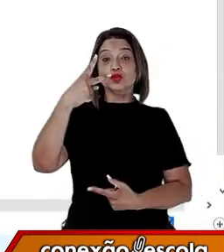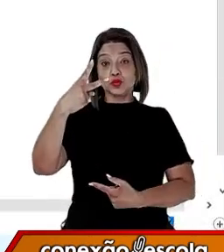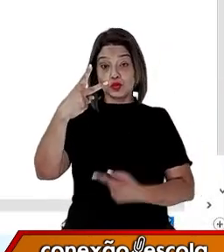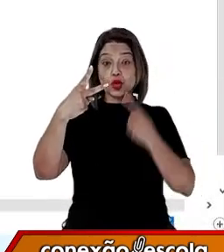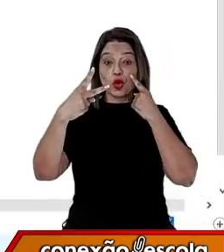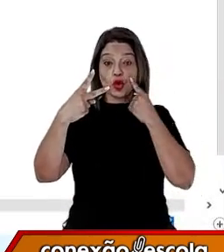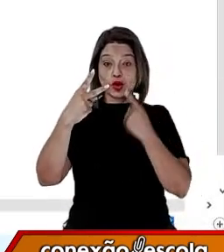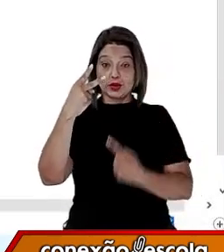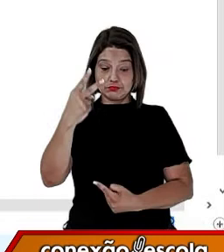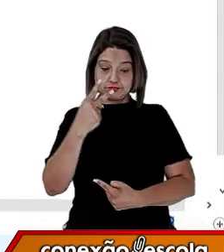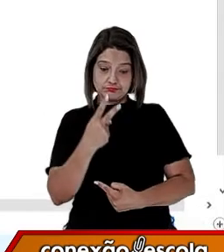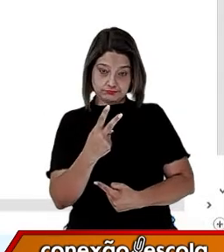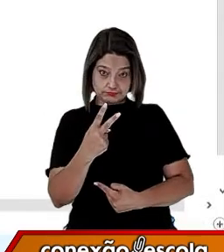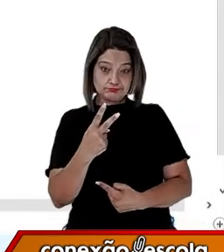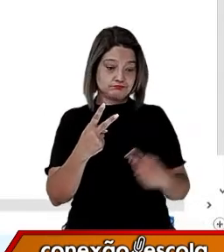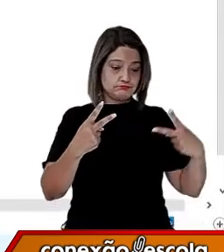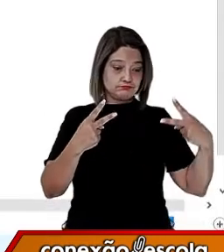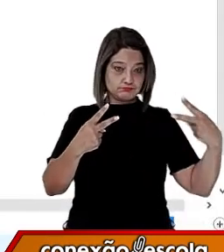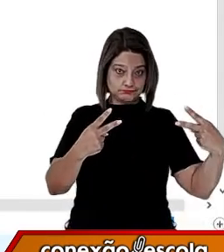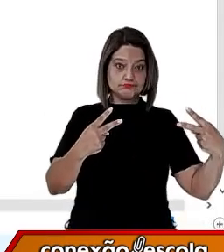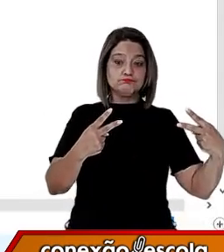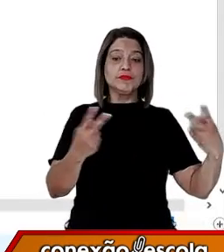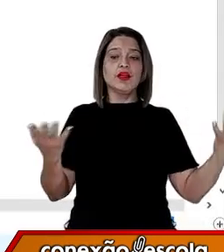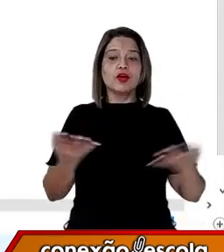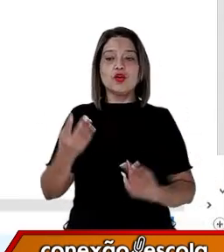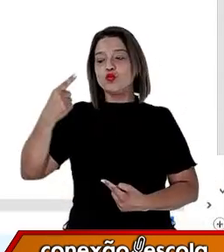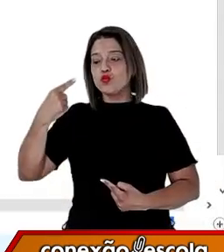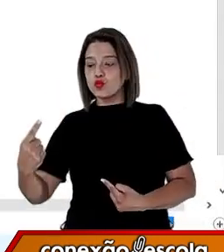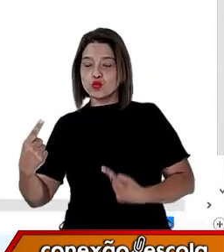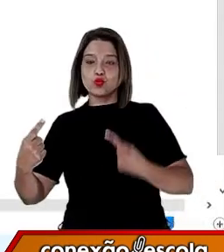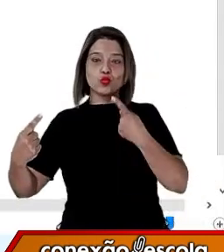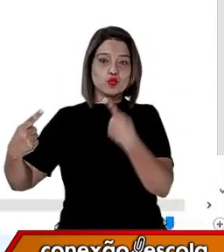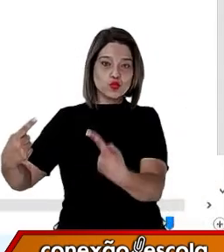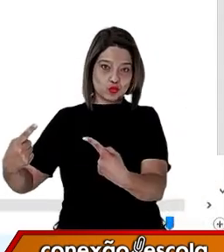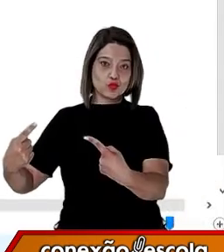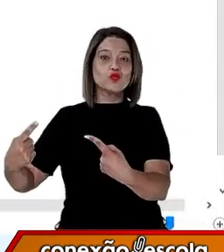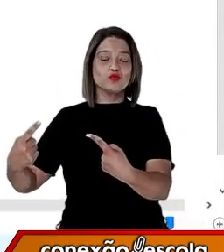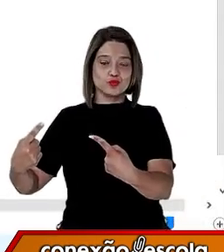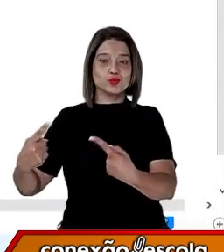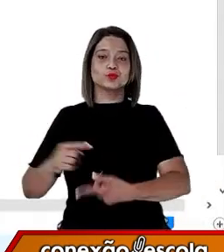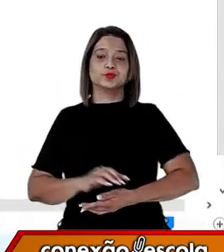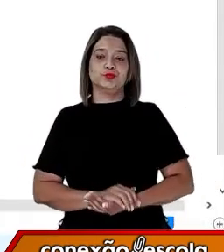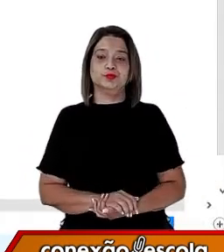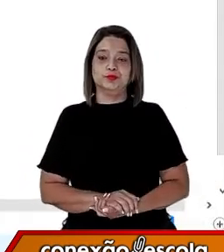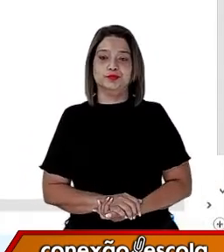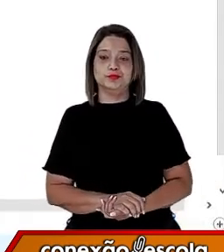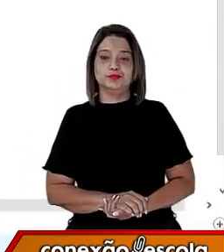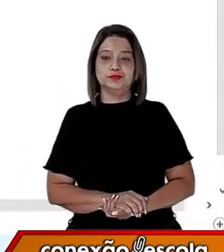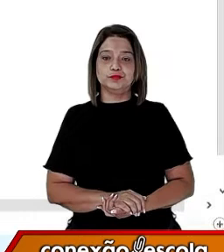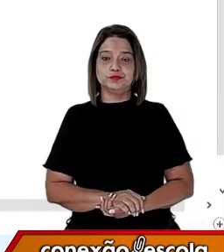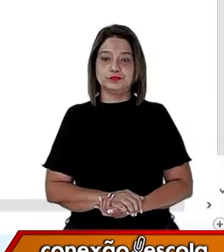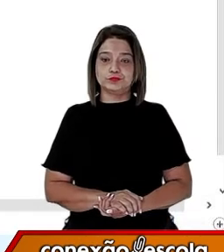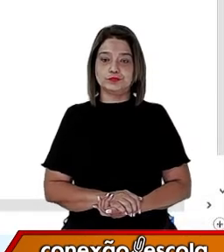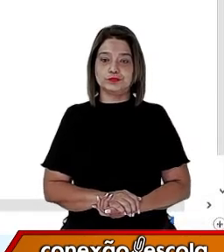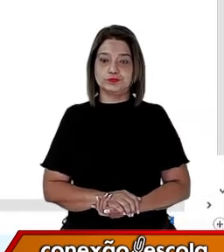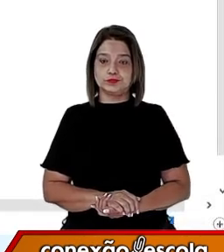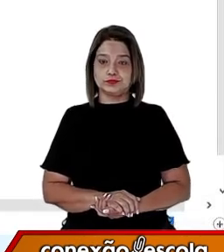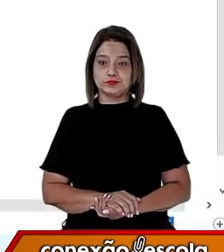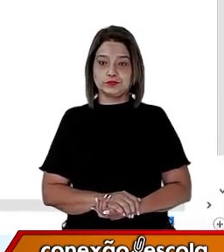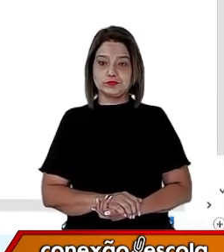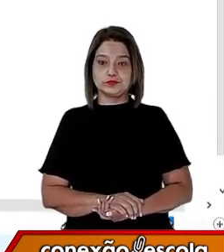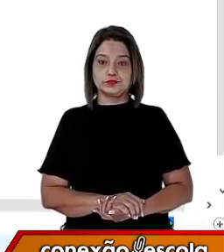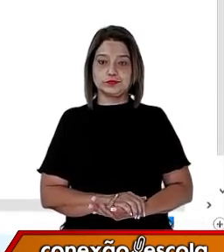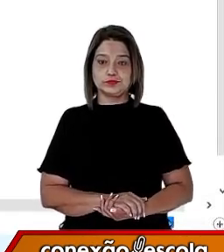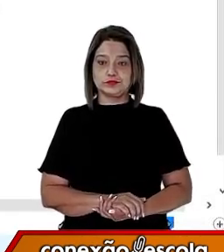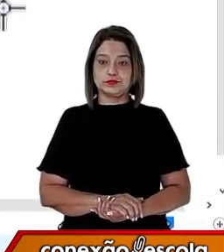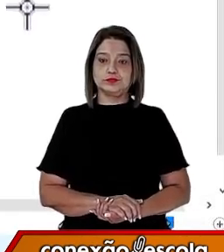de quadradinhos. Vai virar uma medida só de diagonal. Então, eu vou ter isso deste lado,